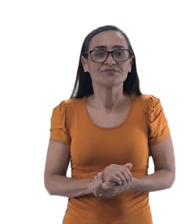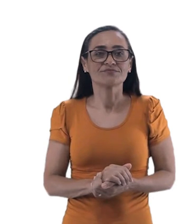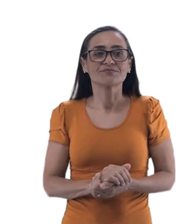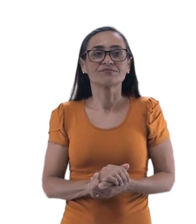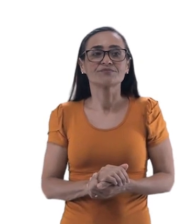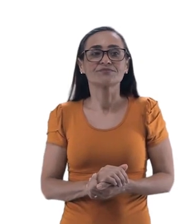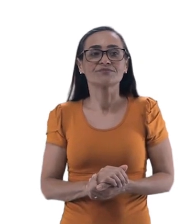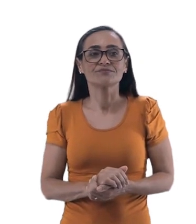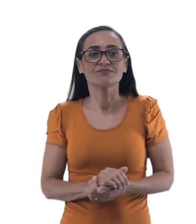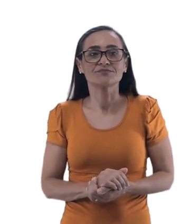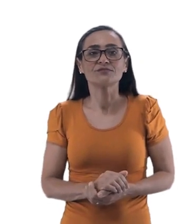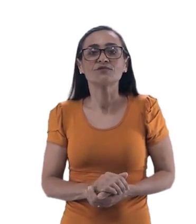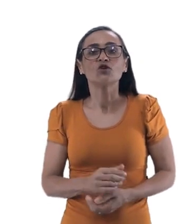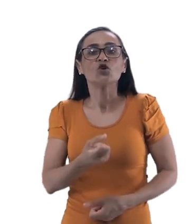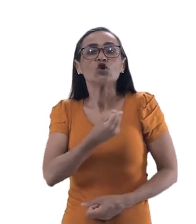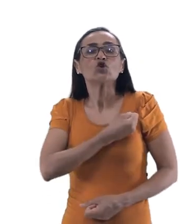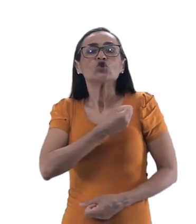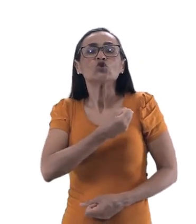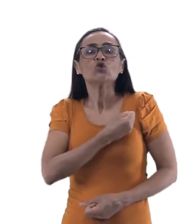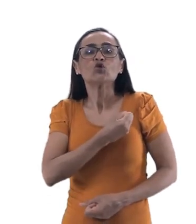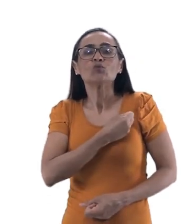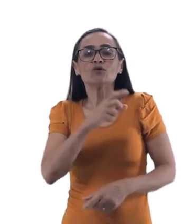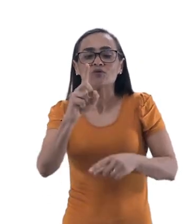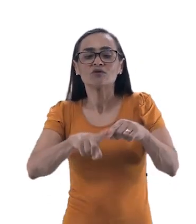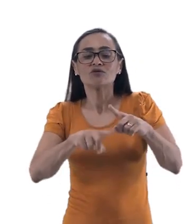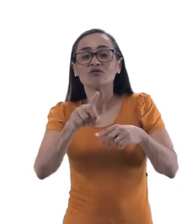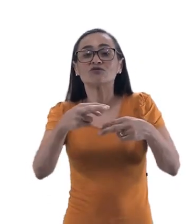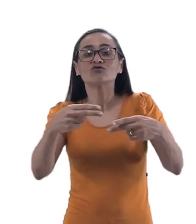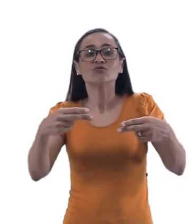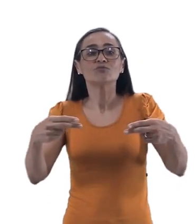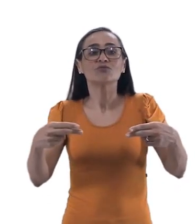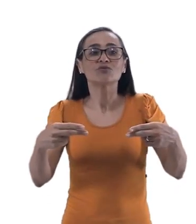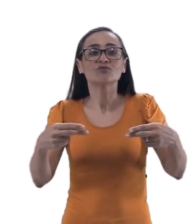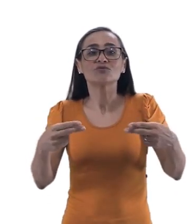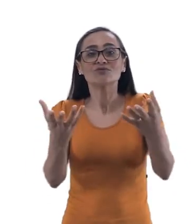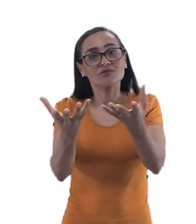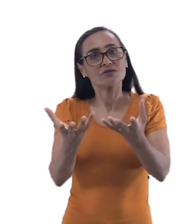número de produtos